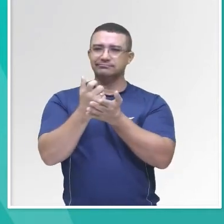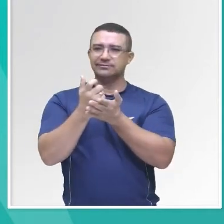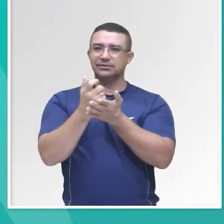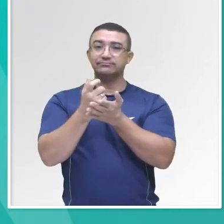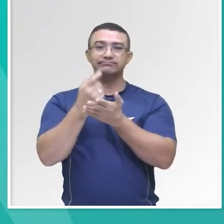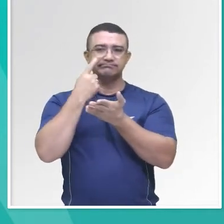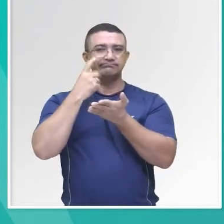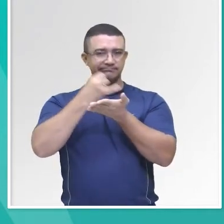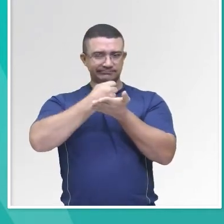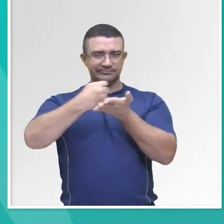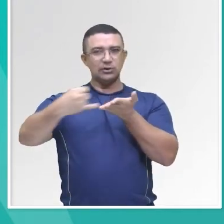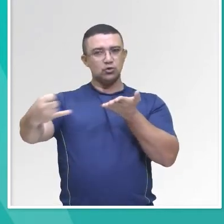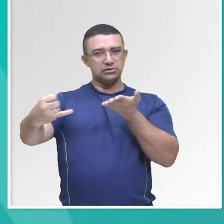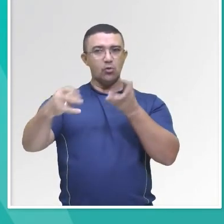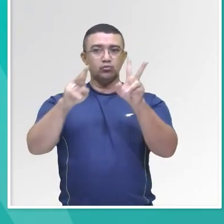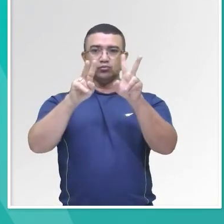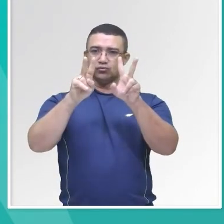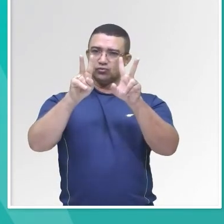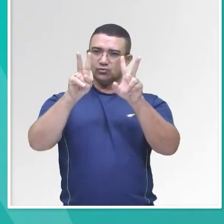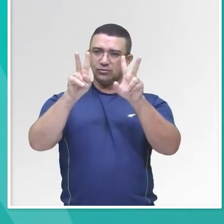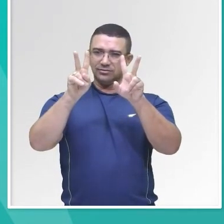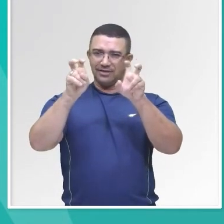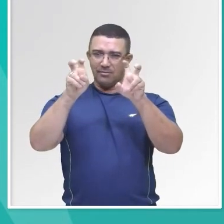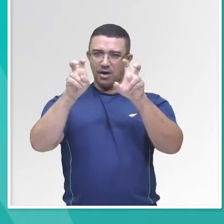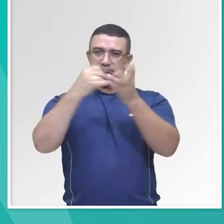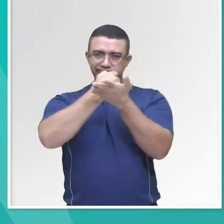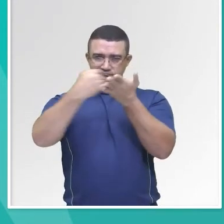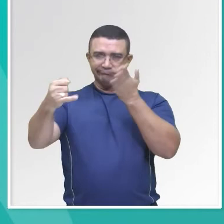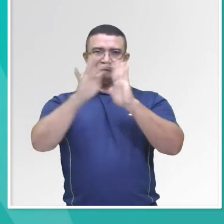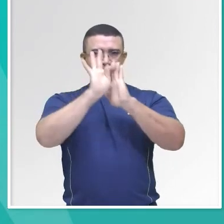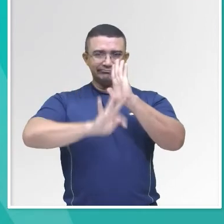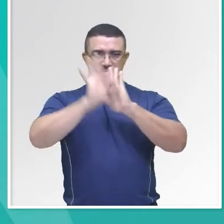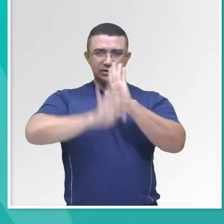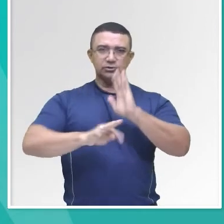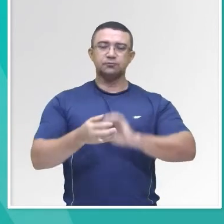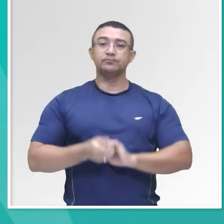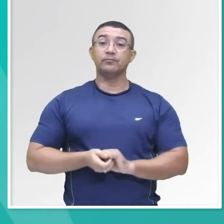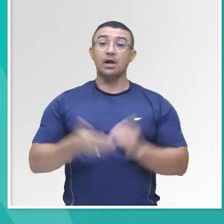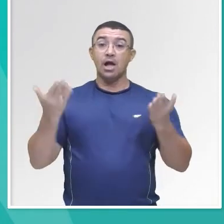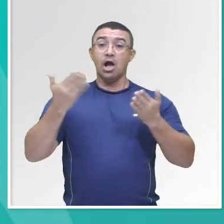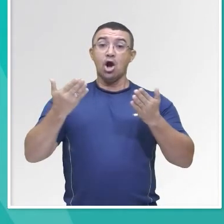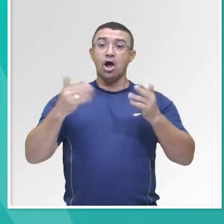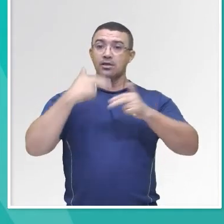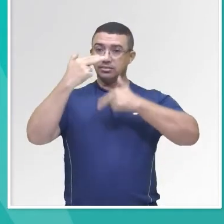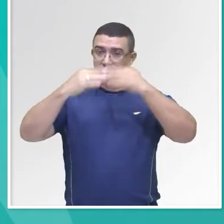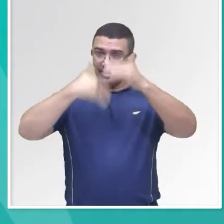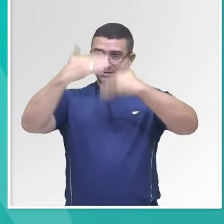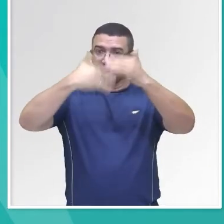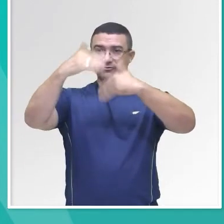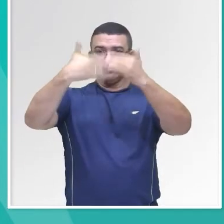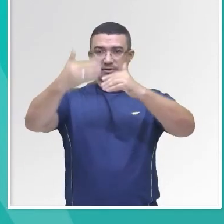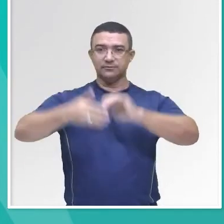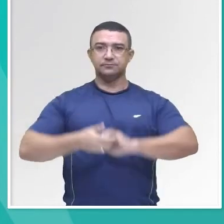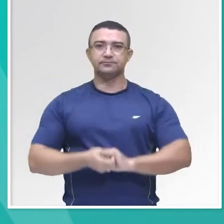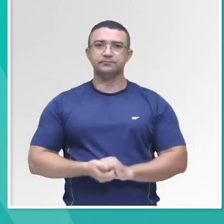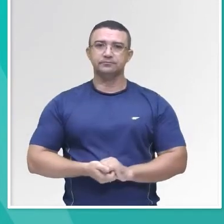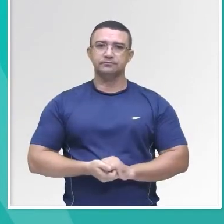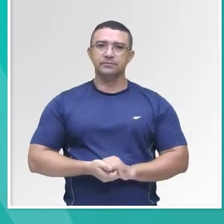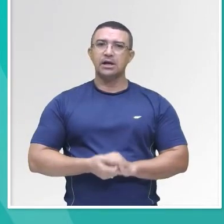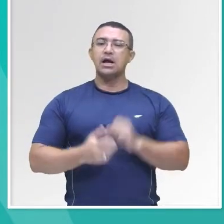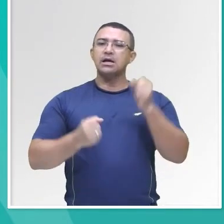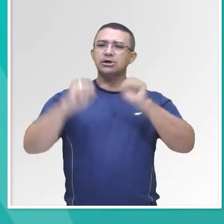ver o desenvolvimento, ó. O autor segue. Seguindo com o texto. A indústria